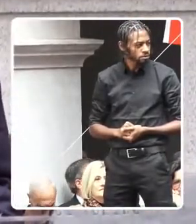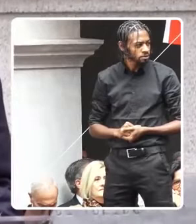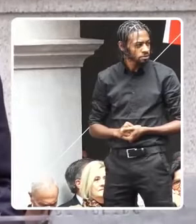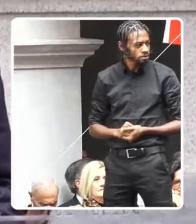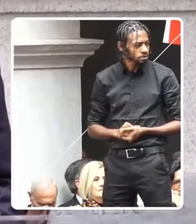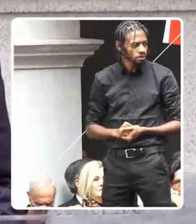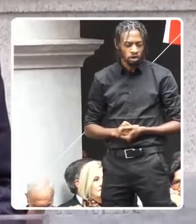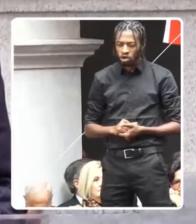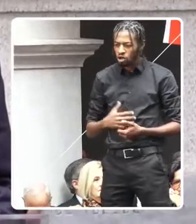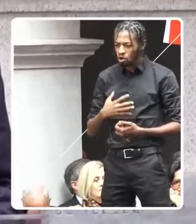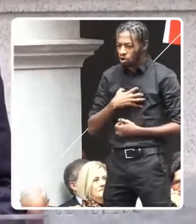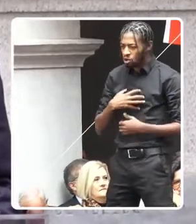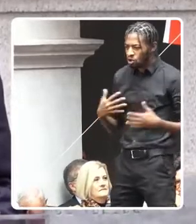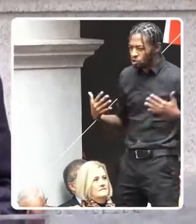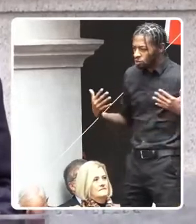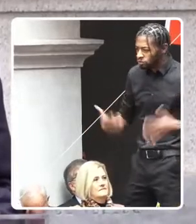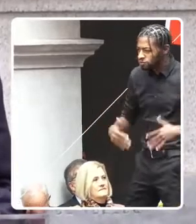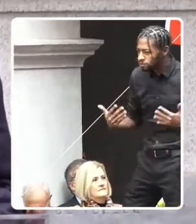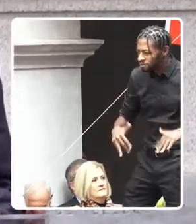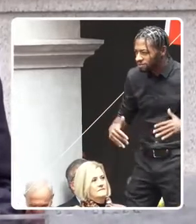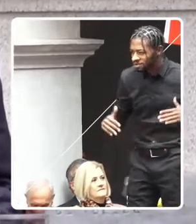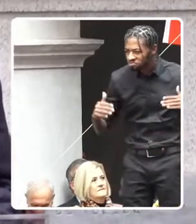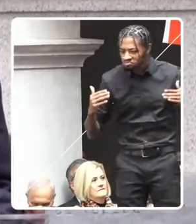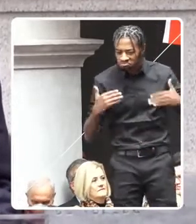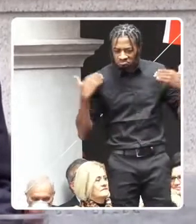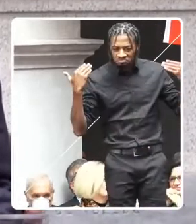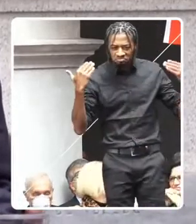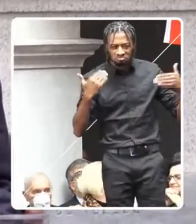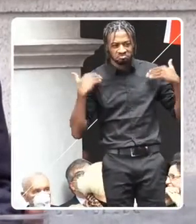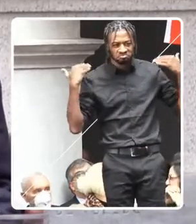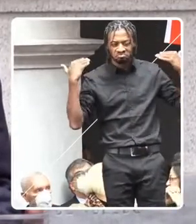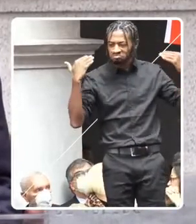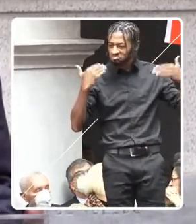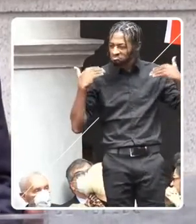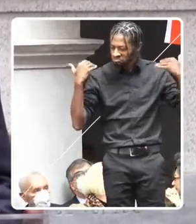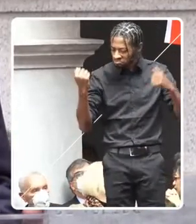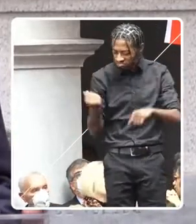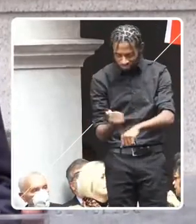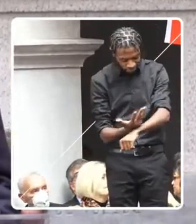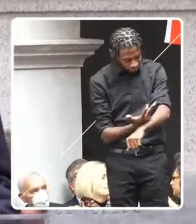Quanta alegria, quanta emoção.